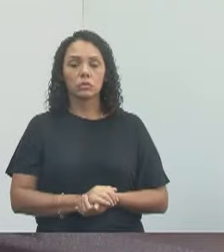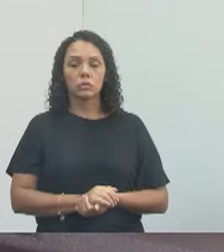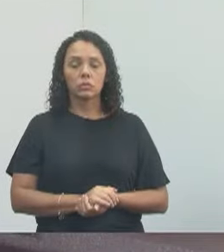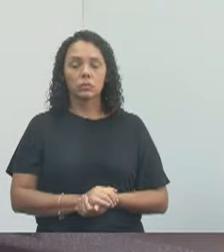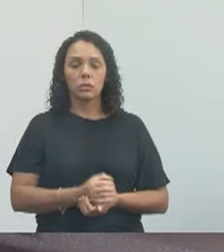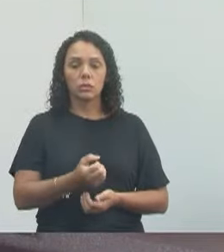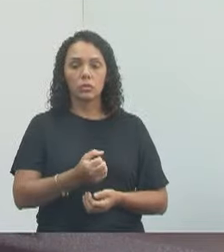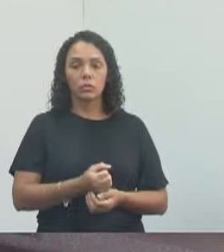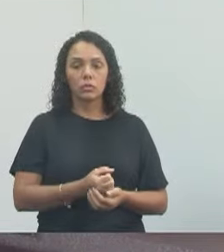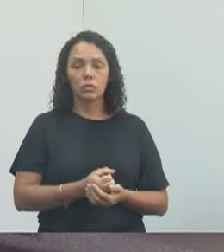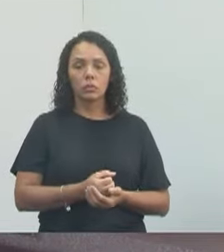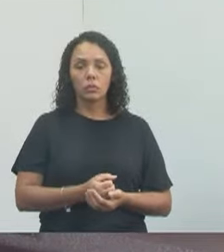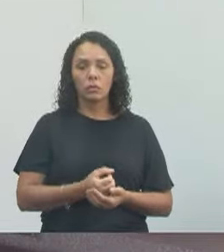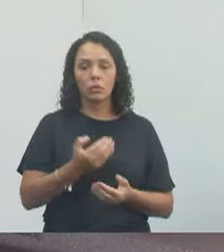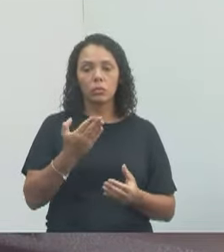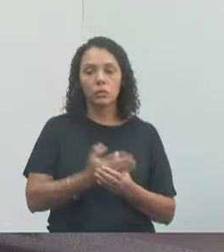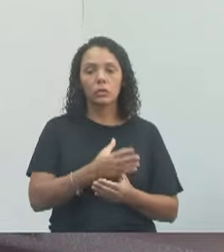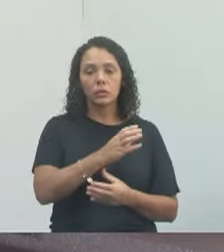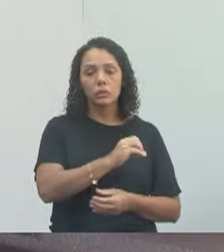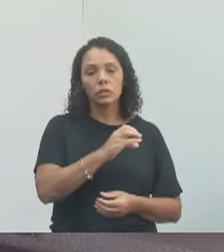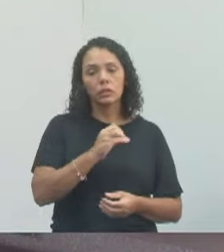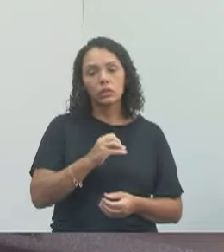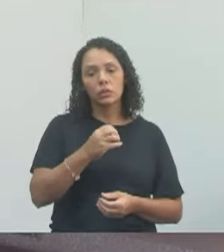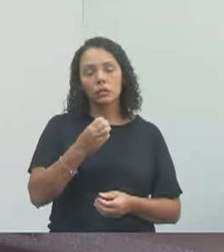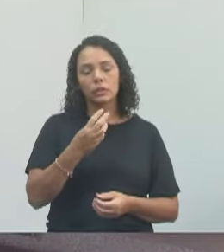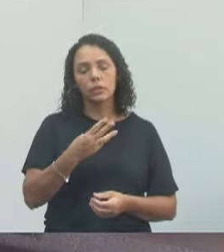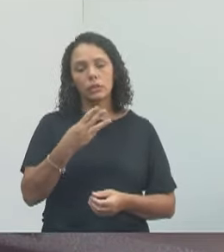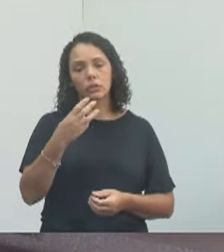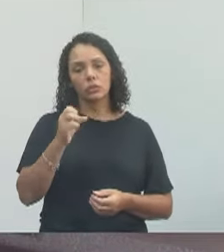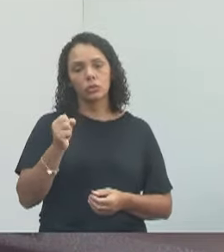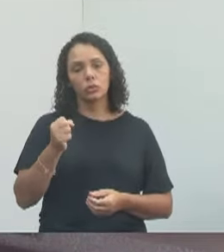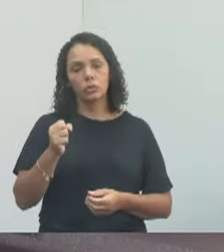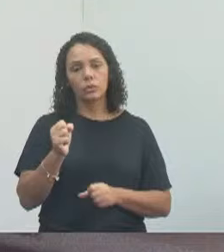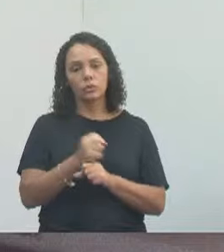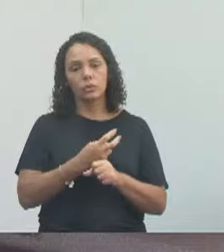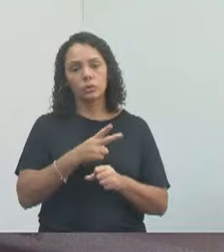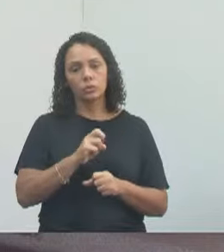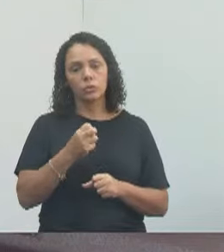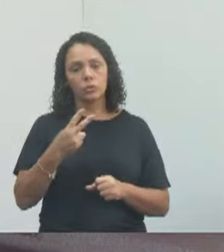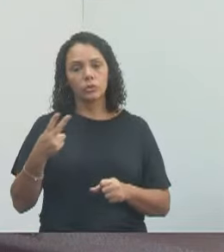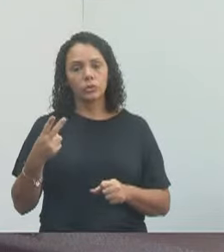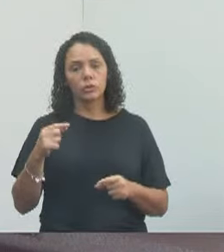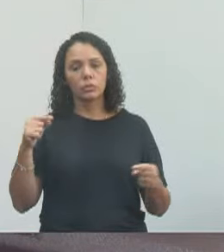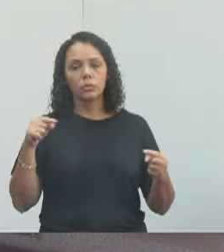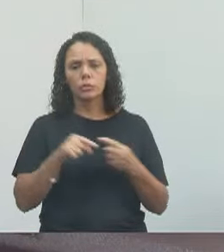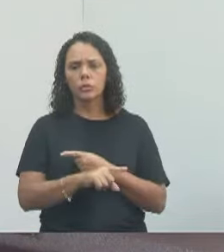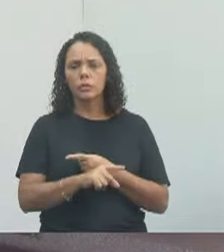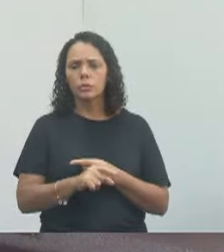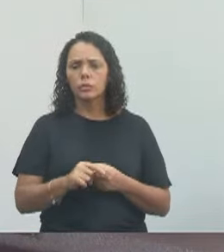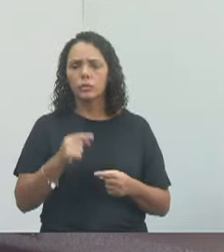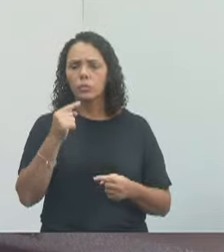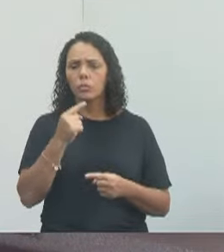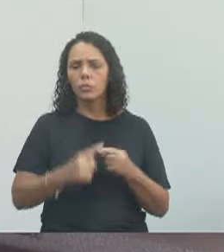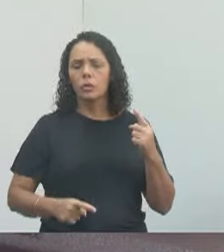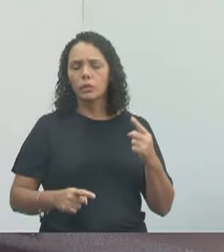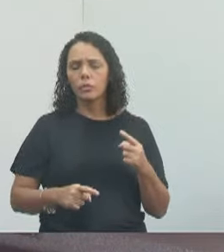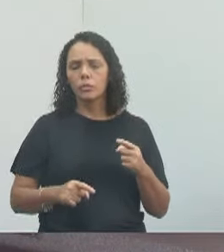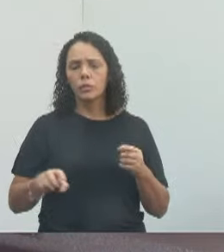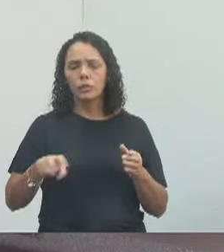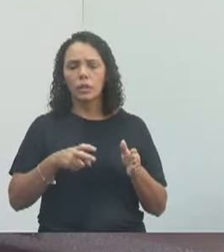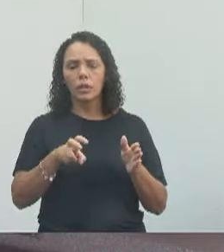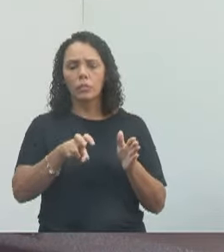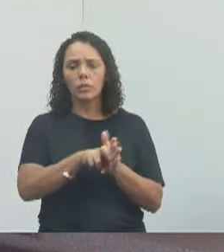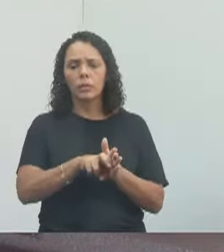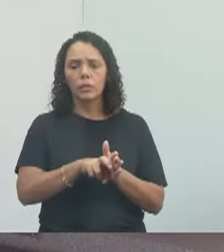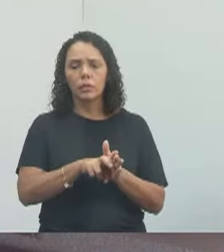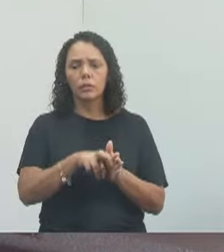00385 4/2022 de 25/03 de2022 proibição de estacionamento resposta